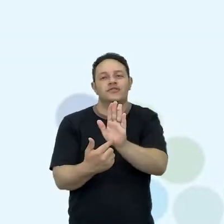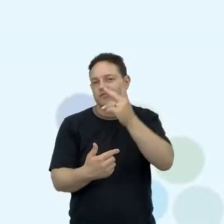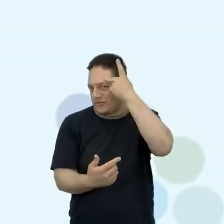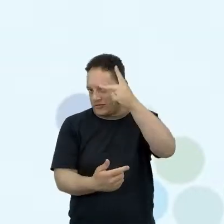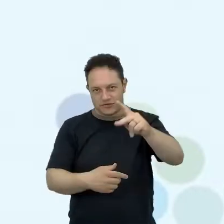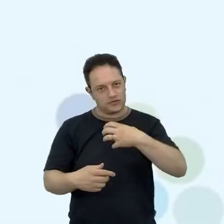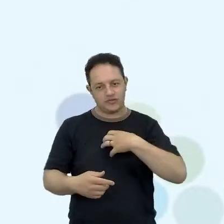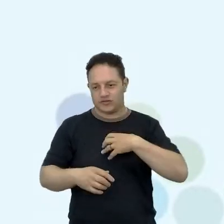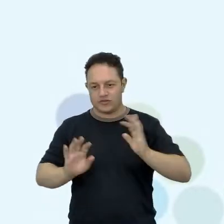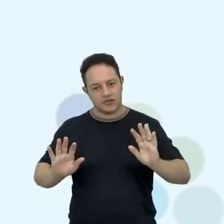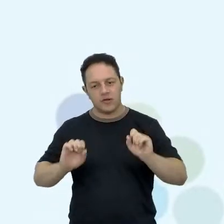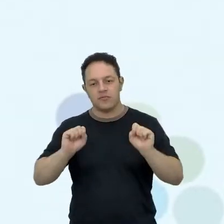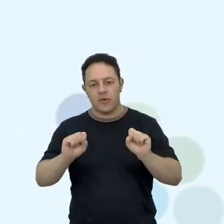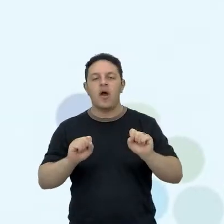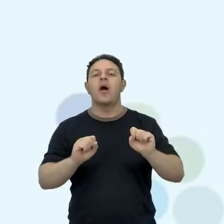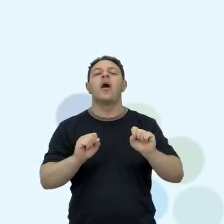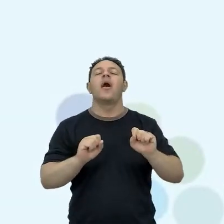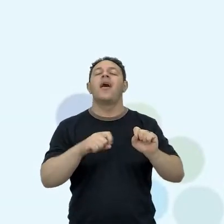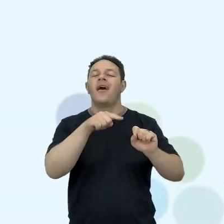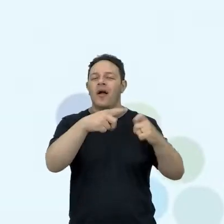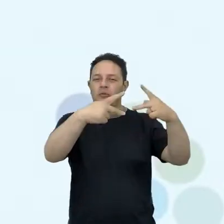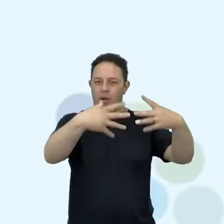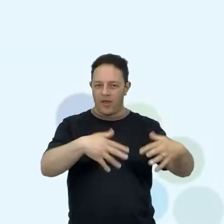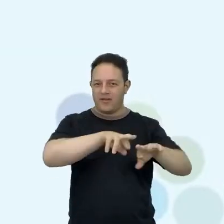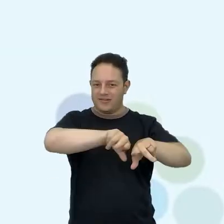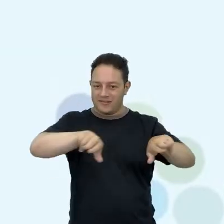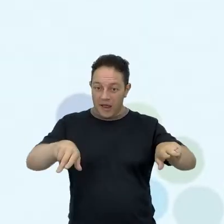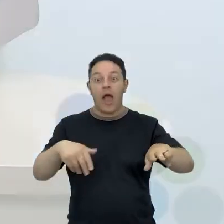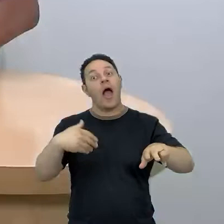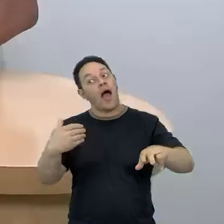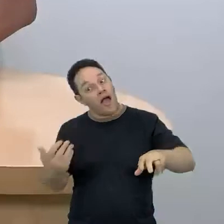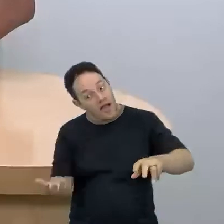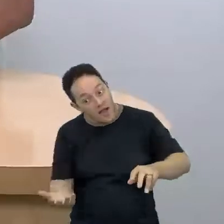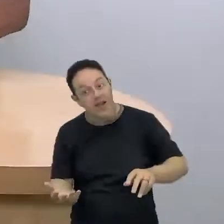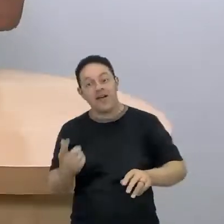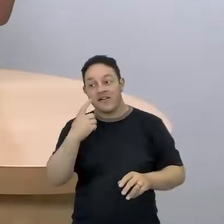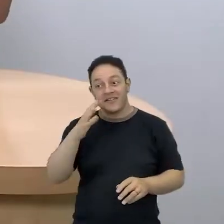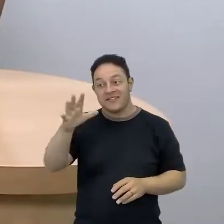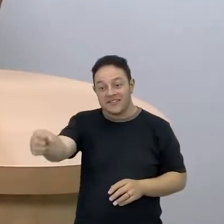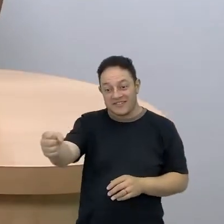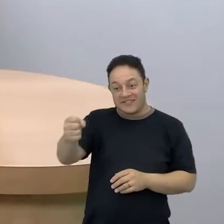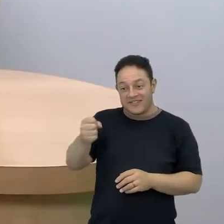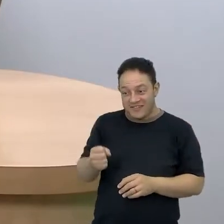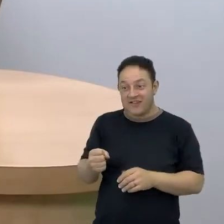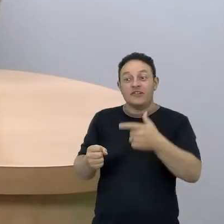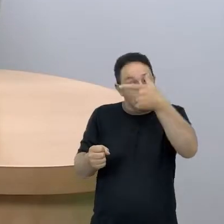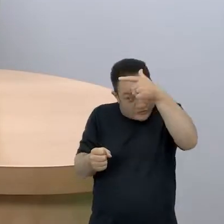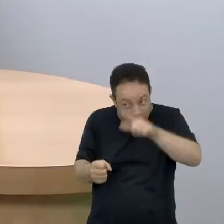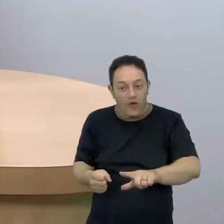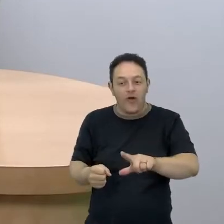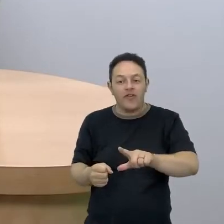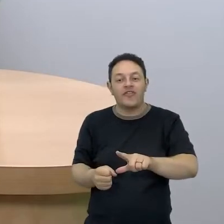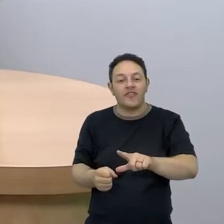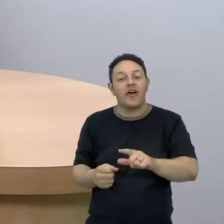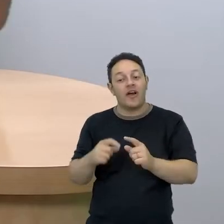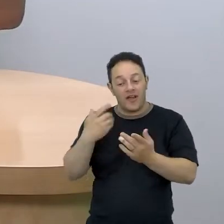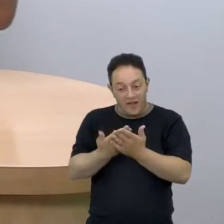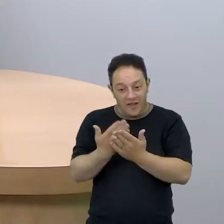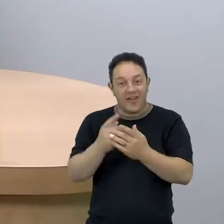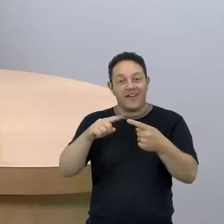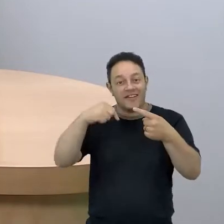a apresentação dessas linguagens. E aí eu usei você de novo, daqui a 2 aulas, tem você de